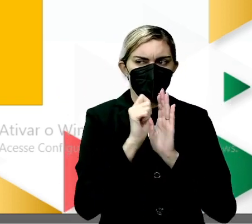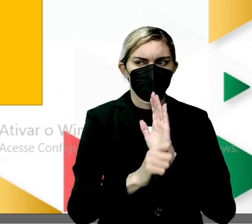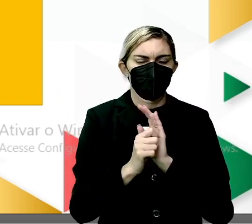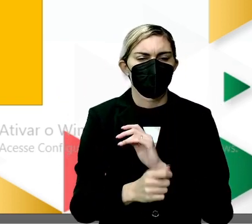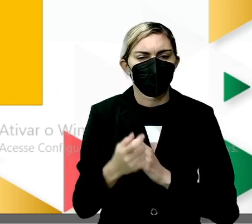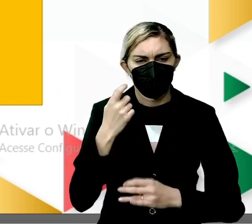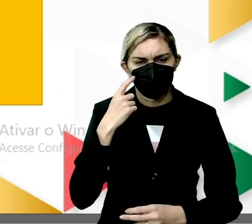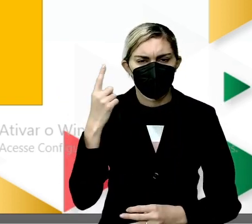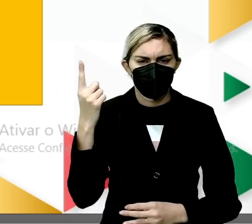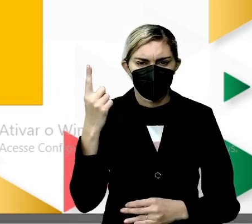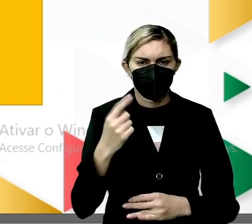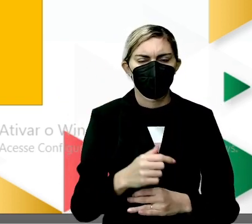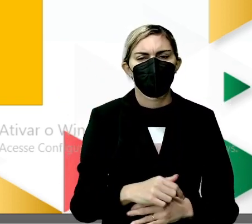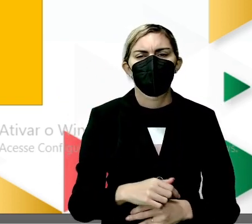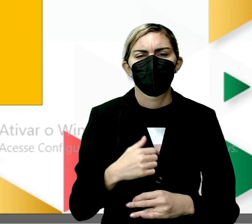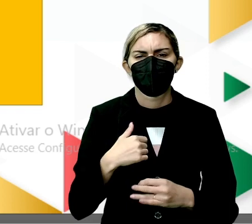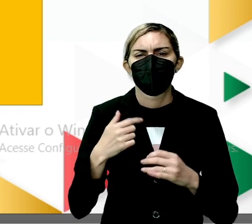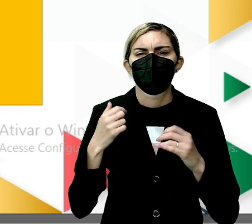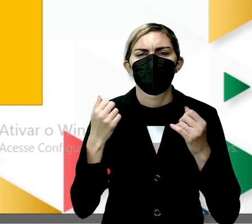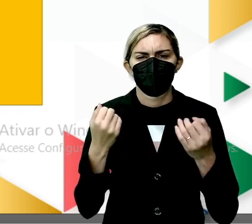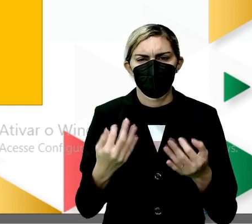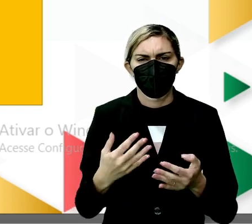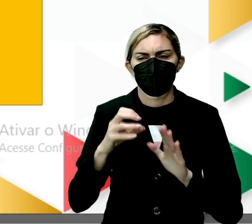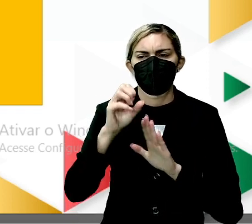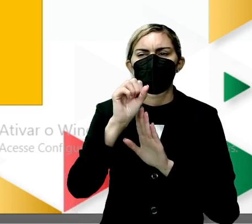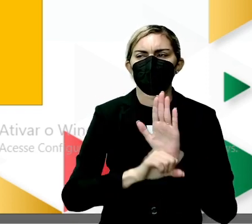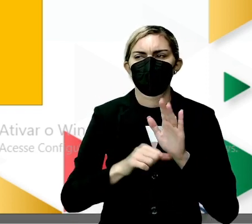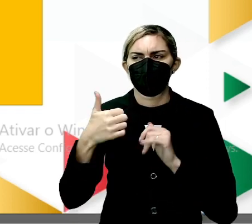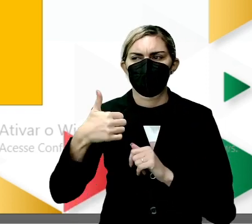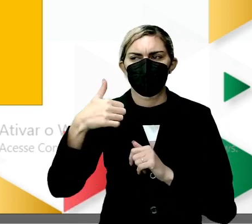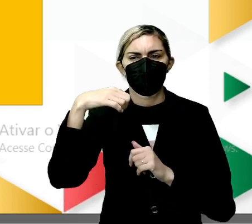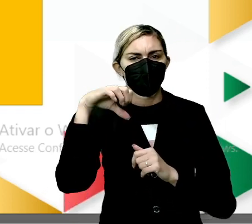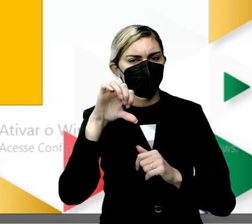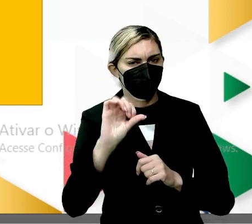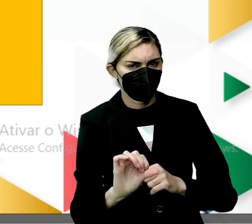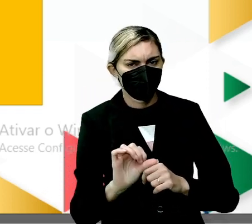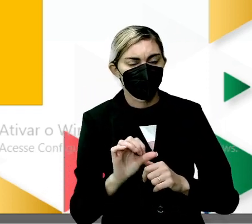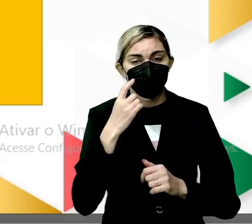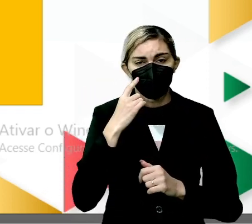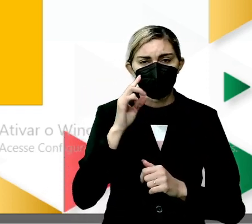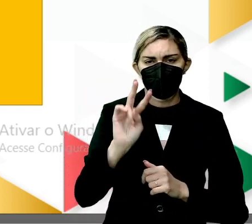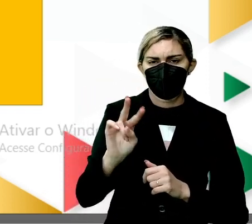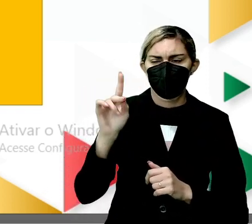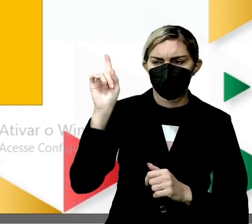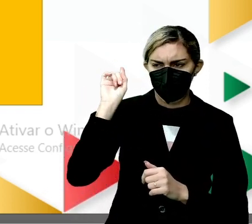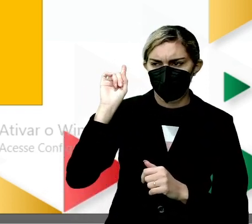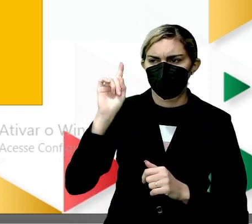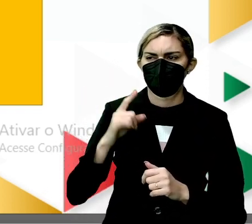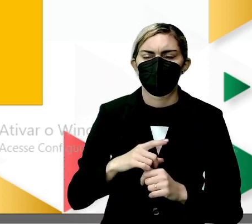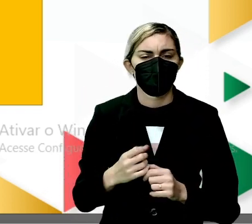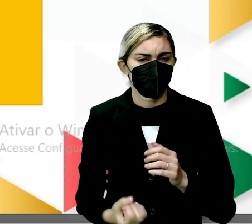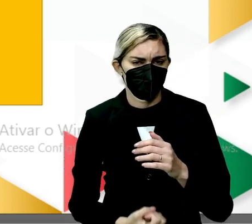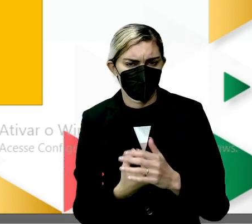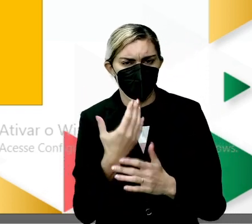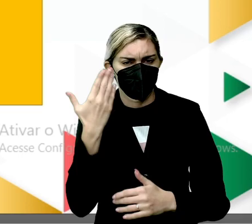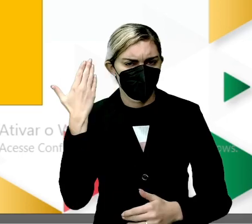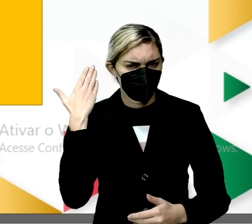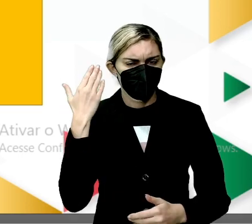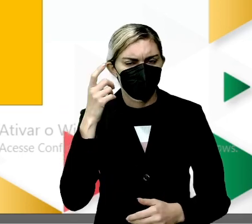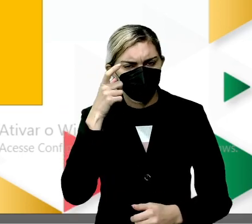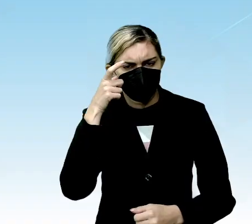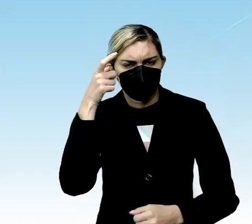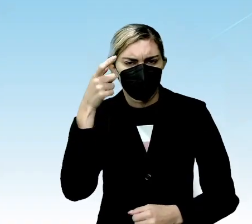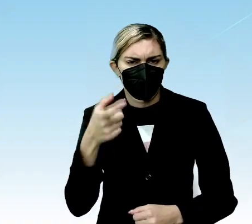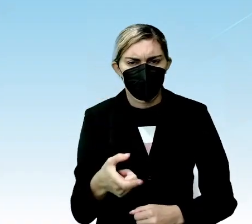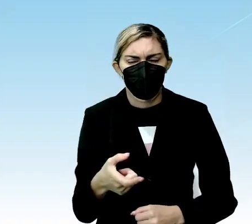bem típico aí da questão do século XIX, certo? Então, veja só aqui o fundador. O